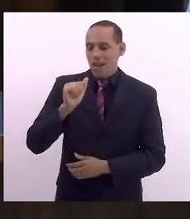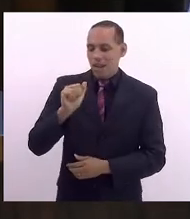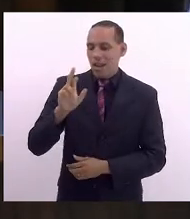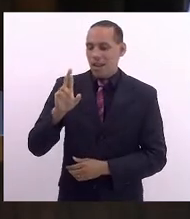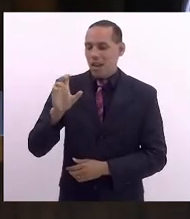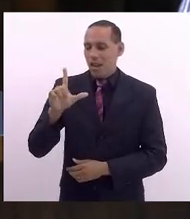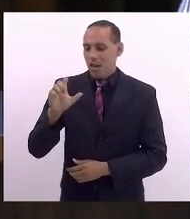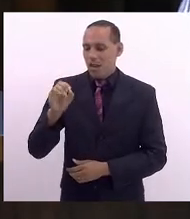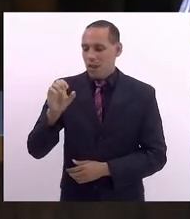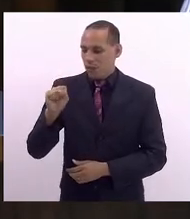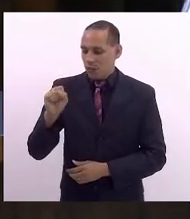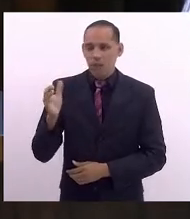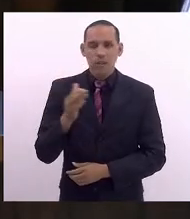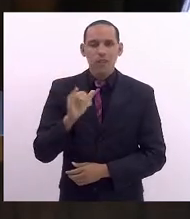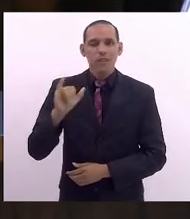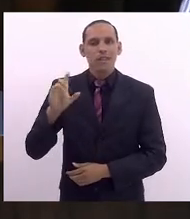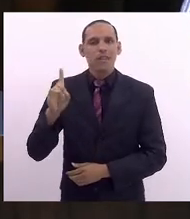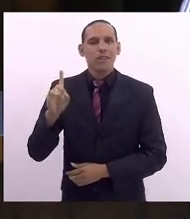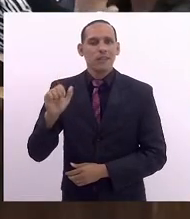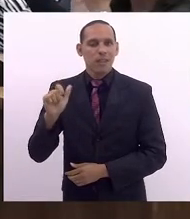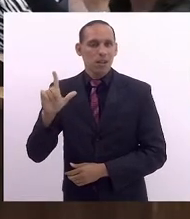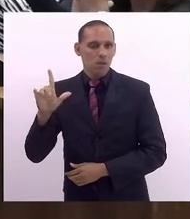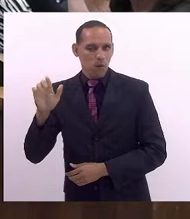homenageados daqui de hoje.